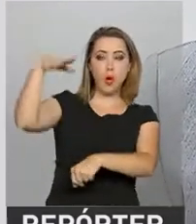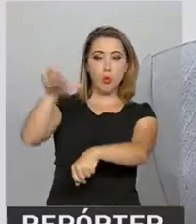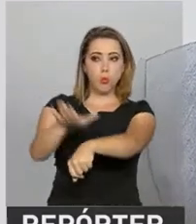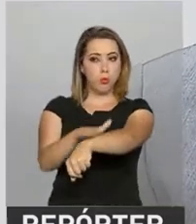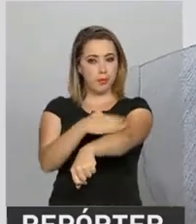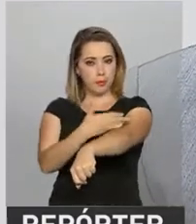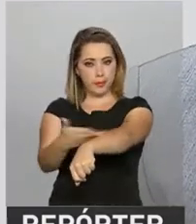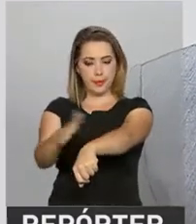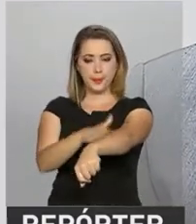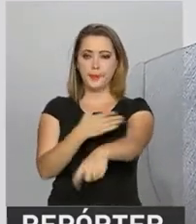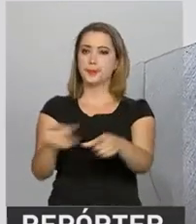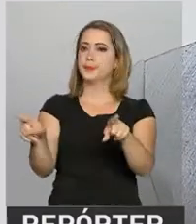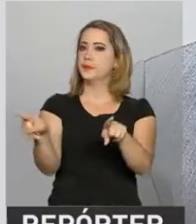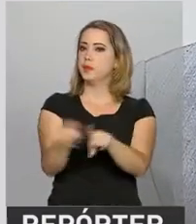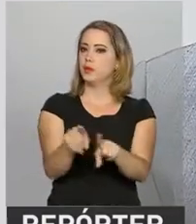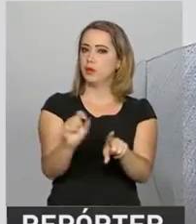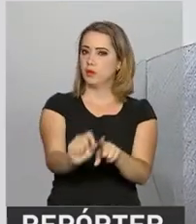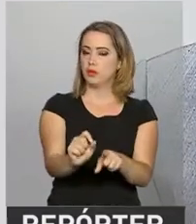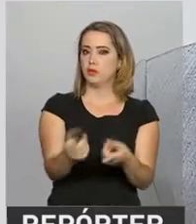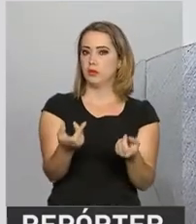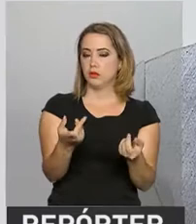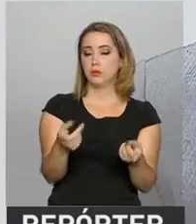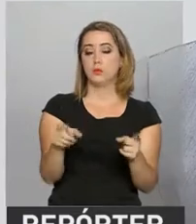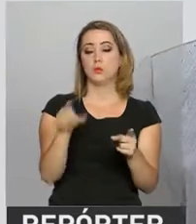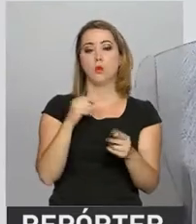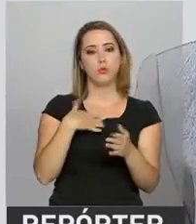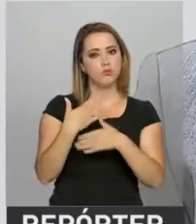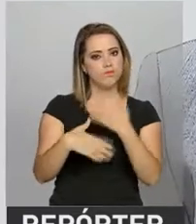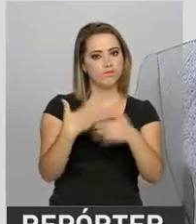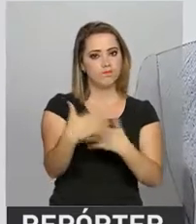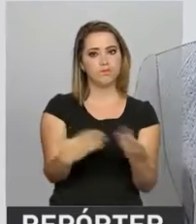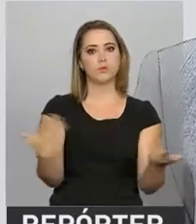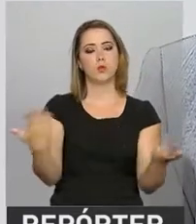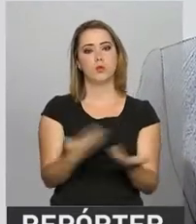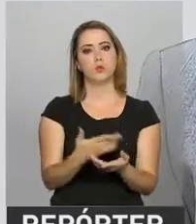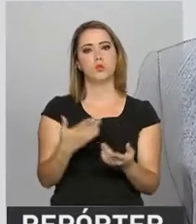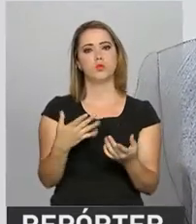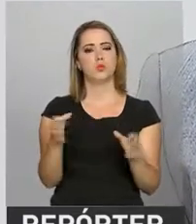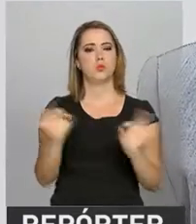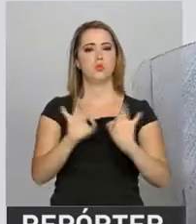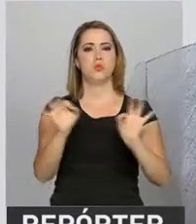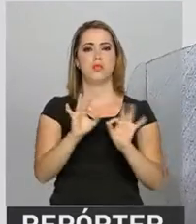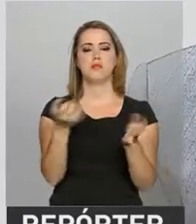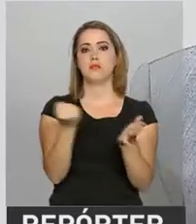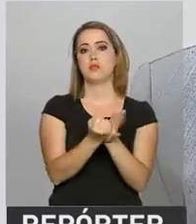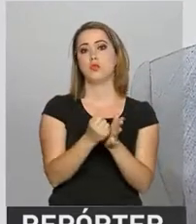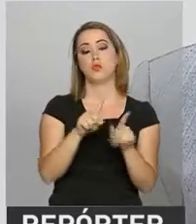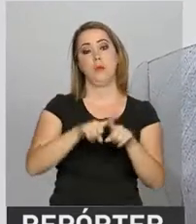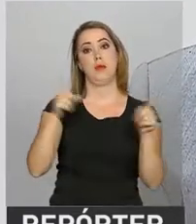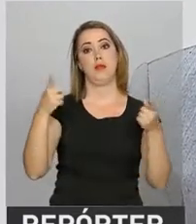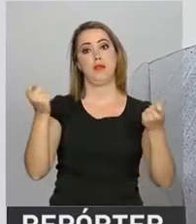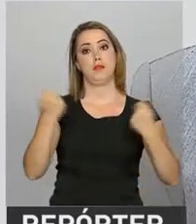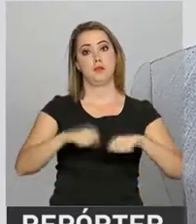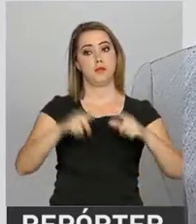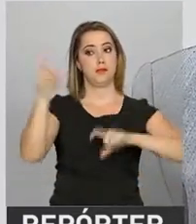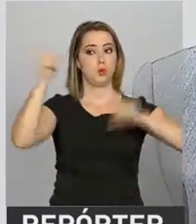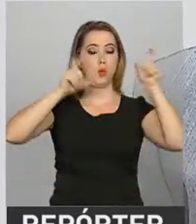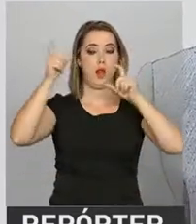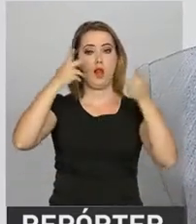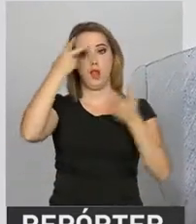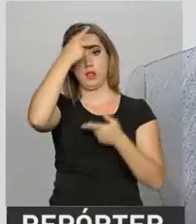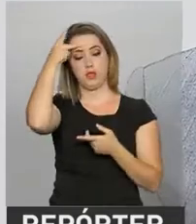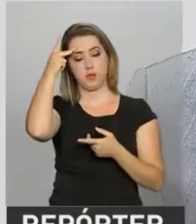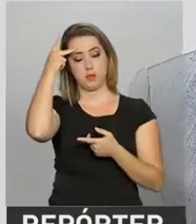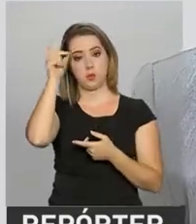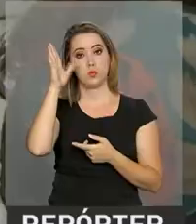simulatório e o acelerador de bronzeado, continuam isentos de registro, porém tem frases de advertência para que a população saiba que